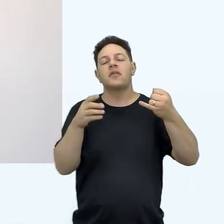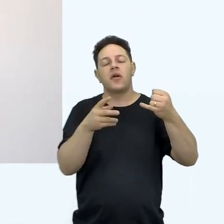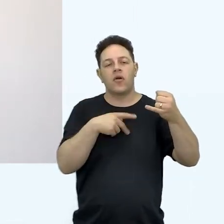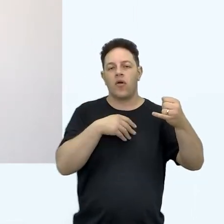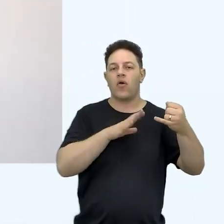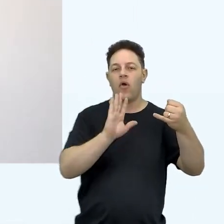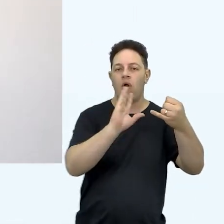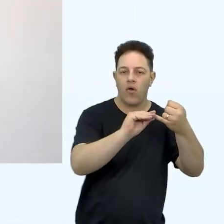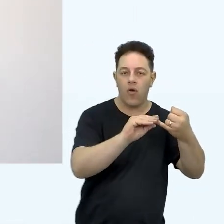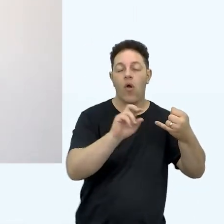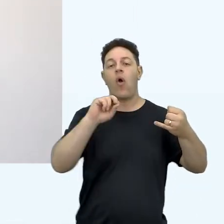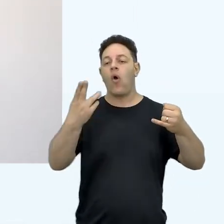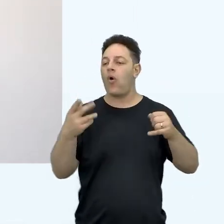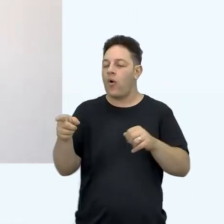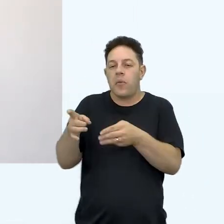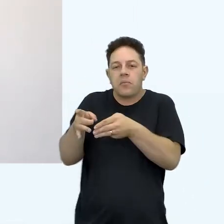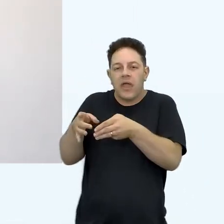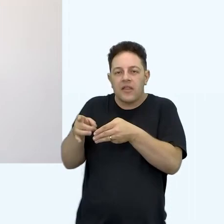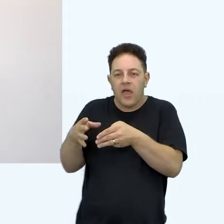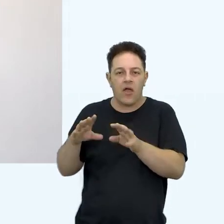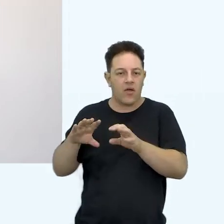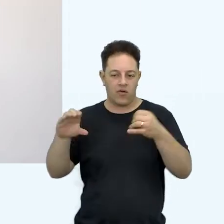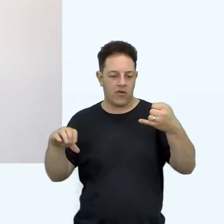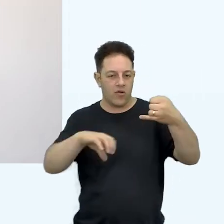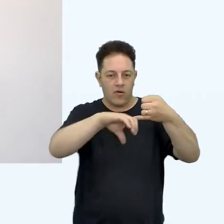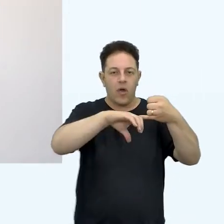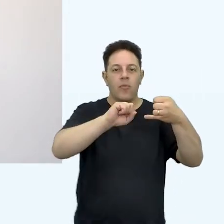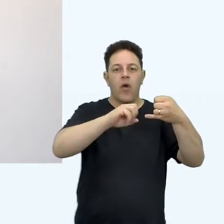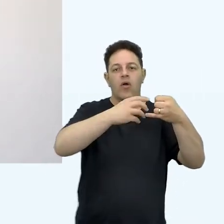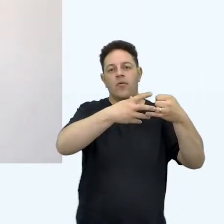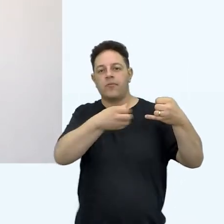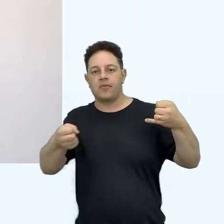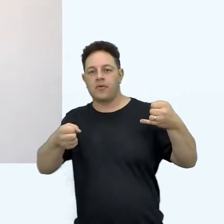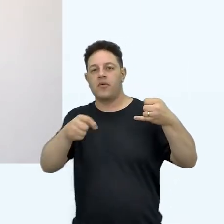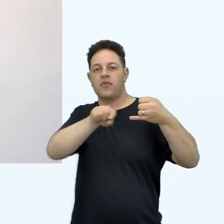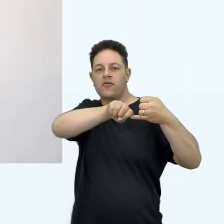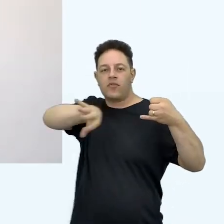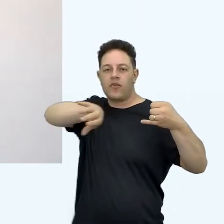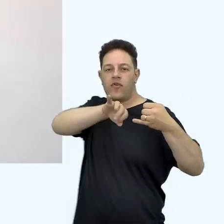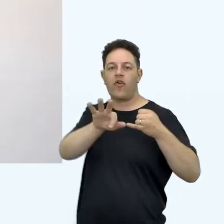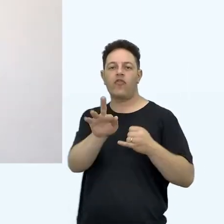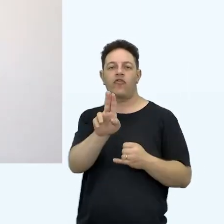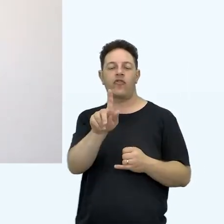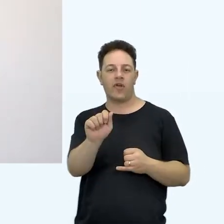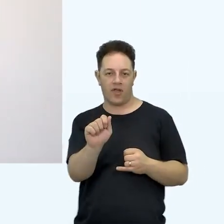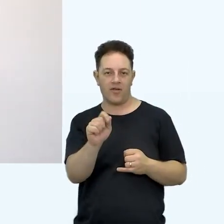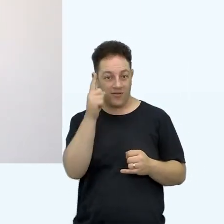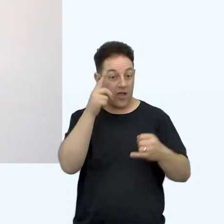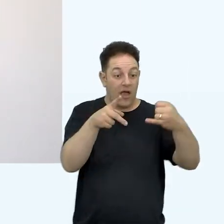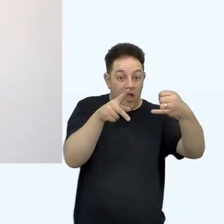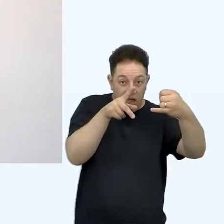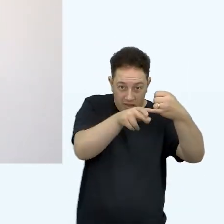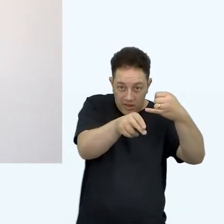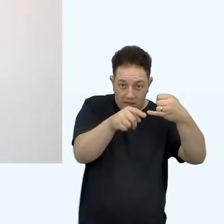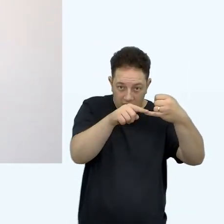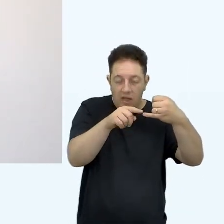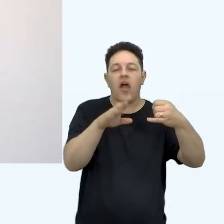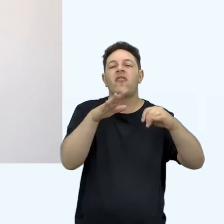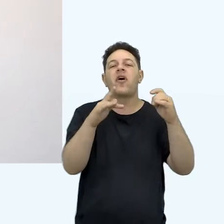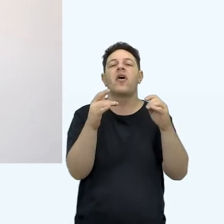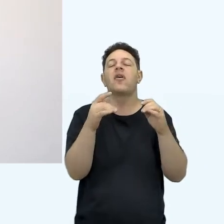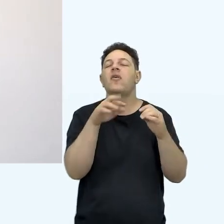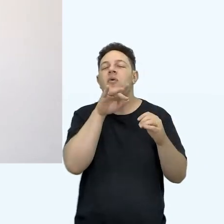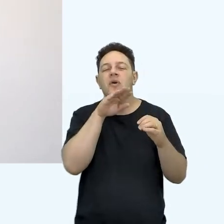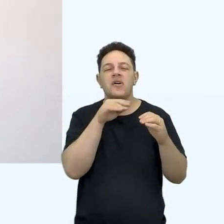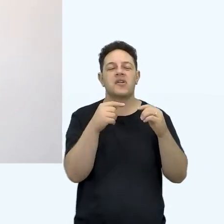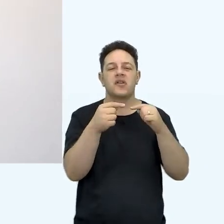carcaça encostar ali, aí sim passa a ter uma fuga de corrente. Então, o cabo rompido com mau contato não necessariamente é uma fuga de corrente,